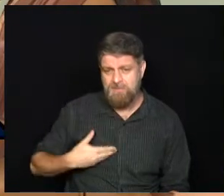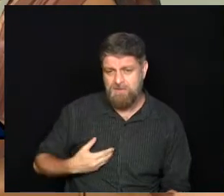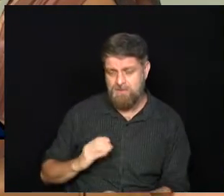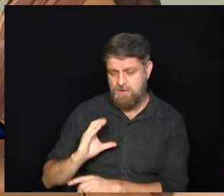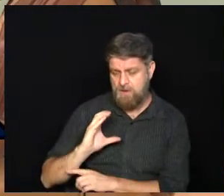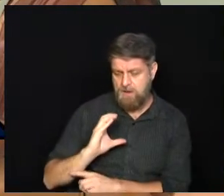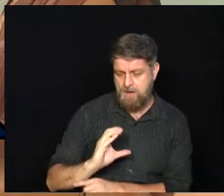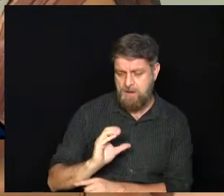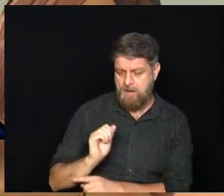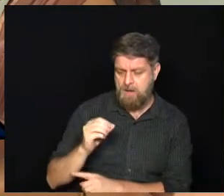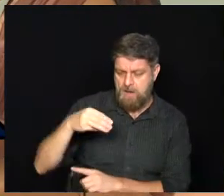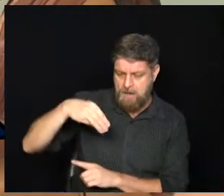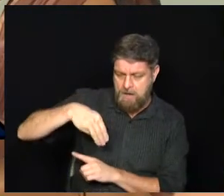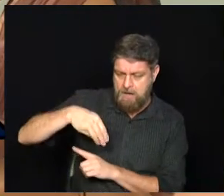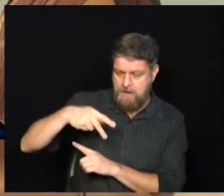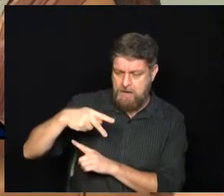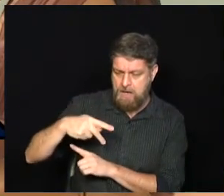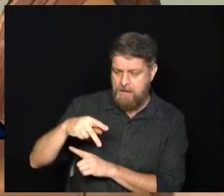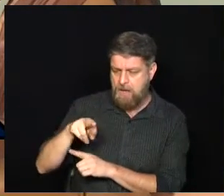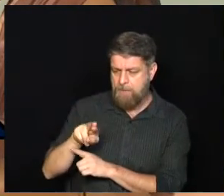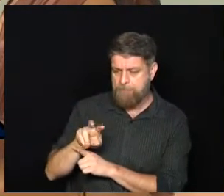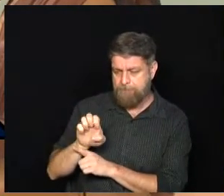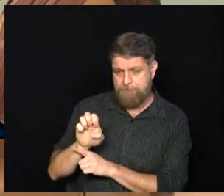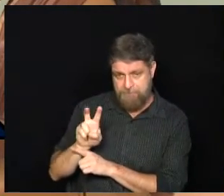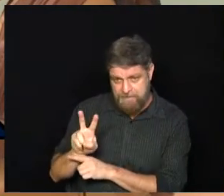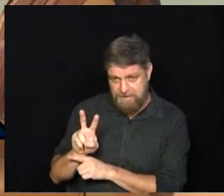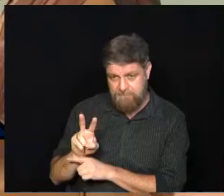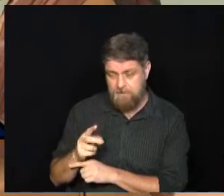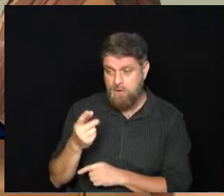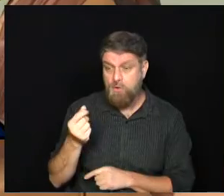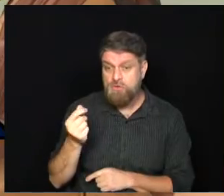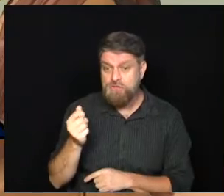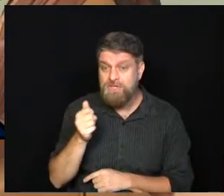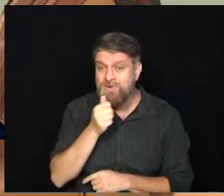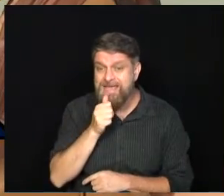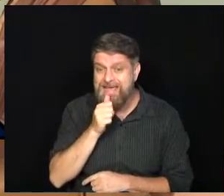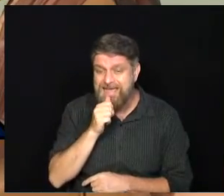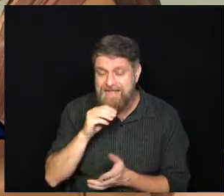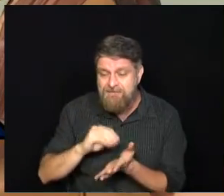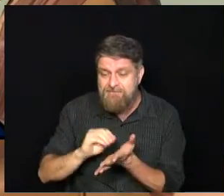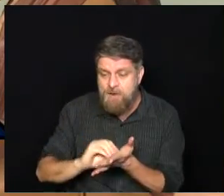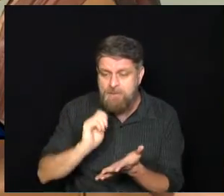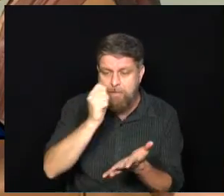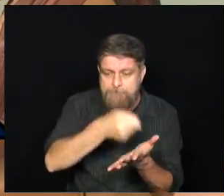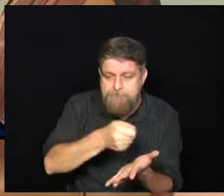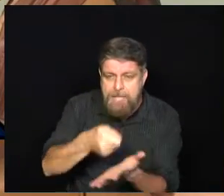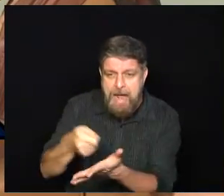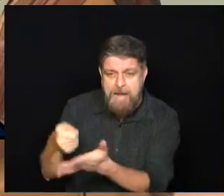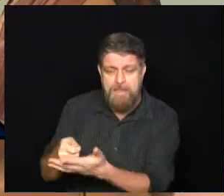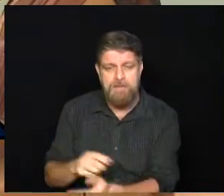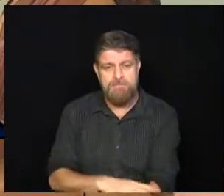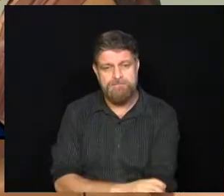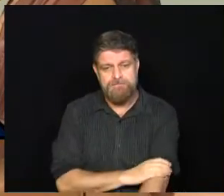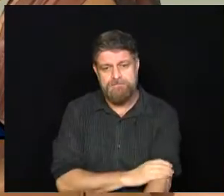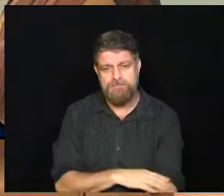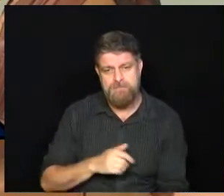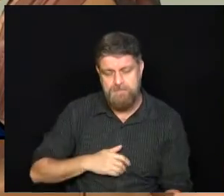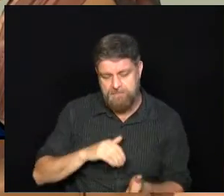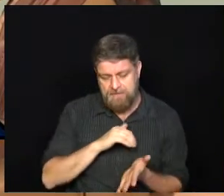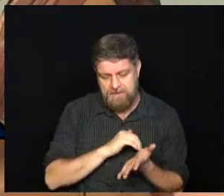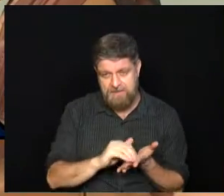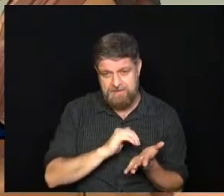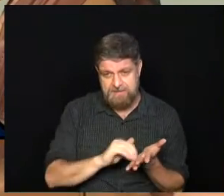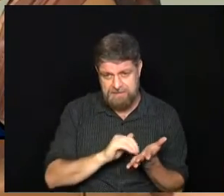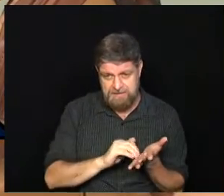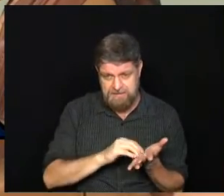a pagar, né? Que você colocou aqui, que a secretaria